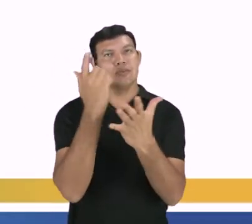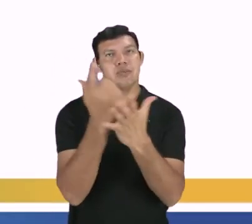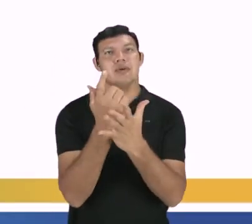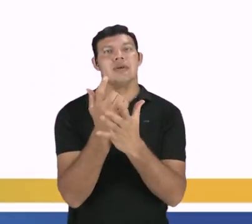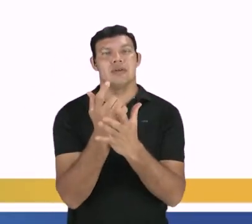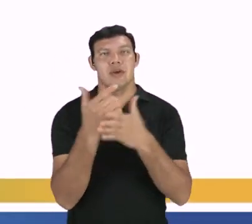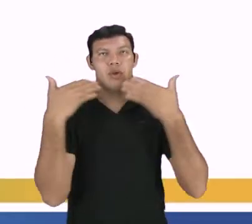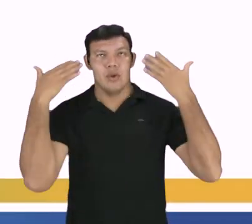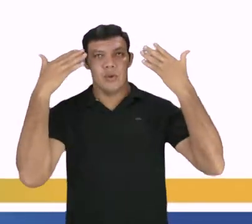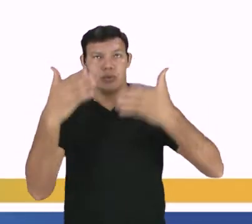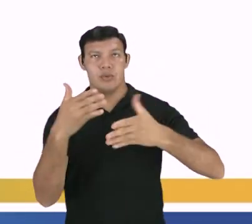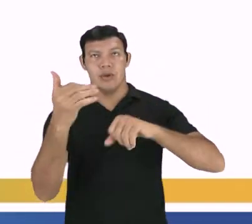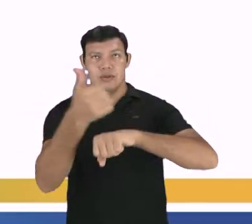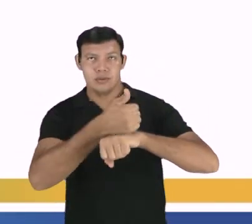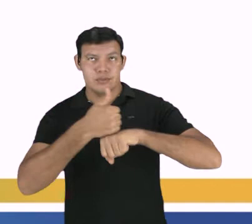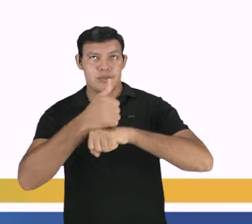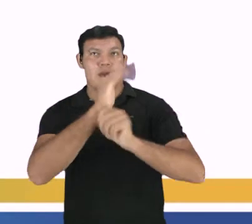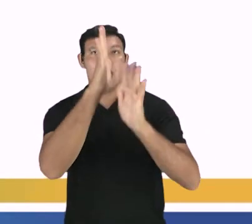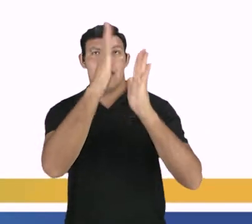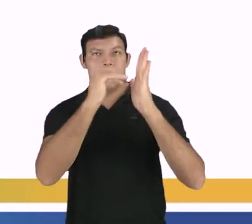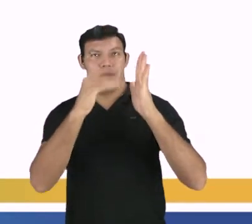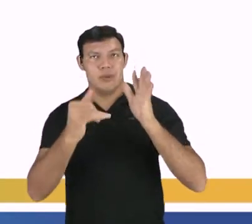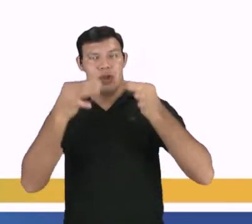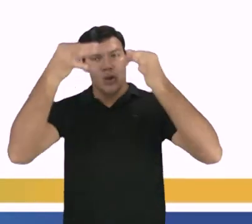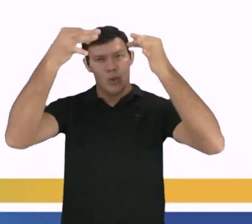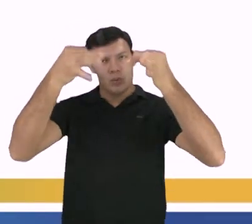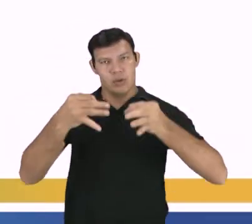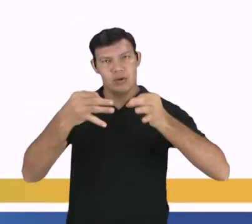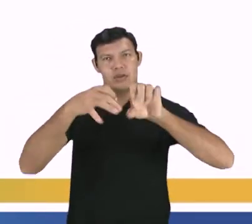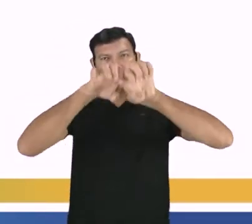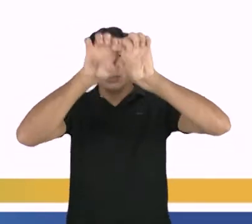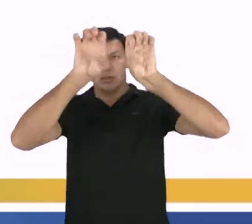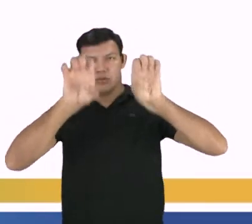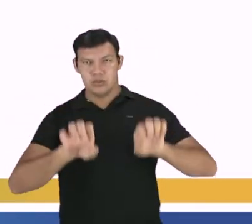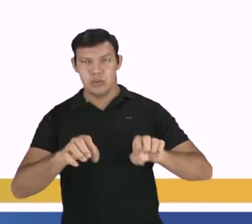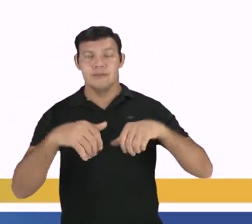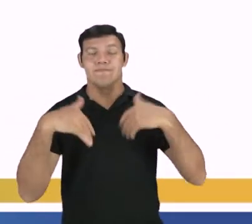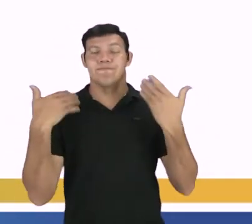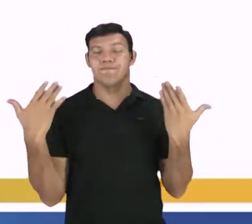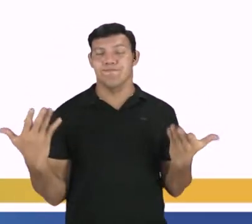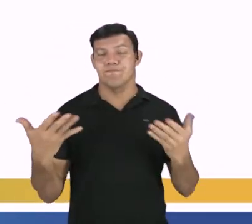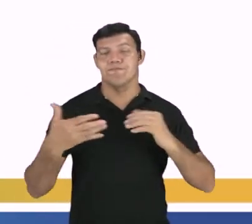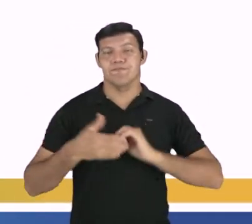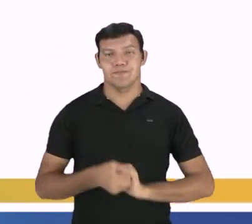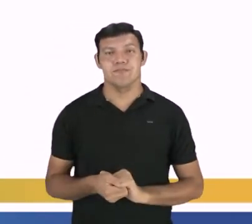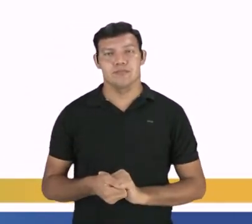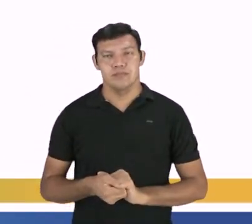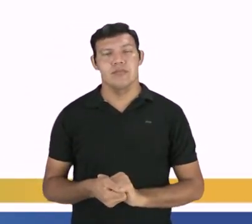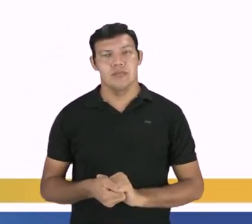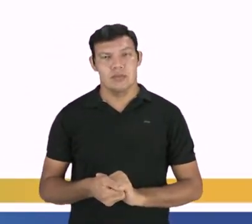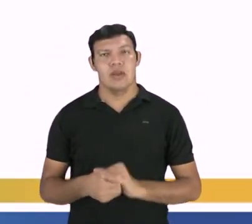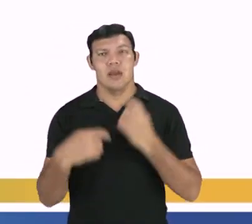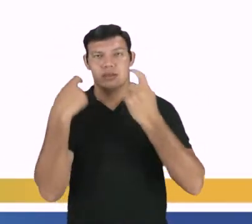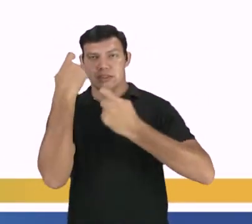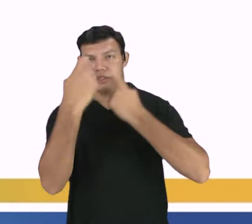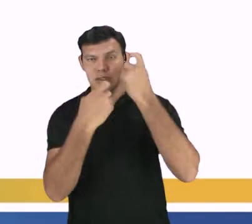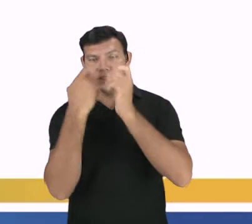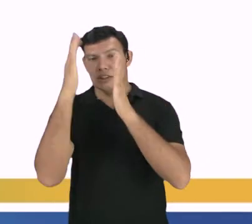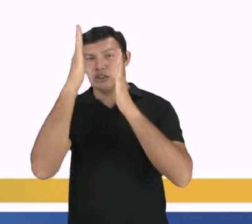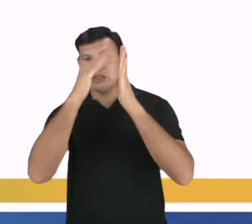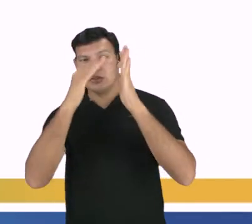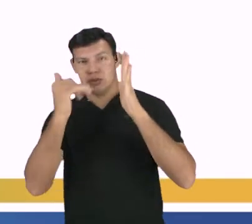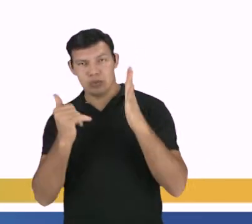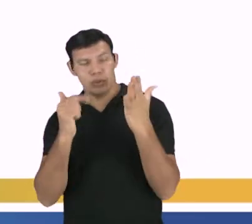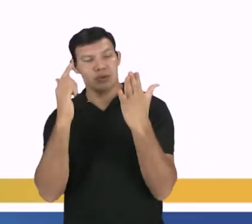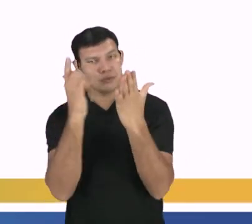priorizavam a qualidade estética e a perfeição estrutural. Então, eles prezavam ali pela estética das